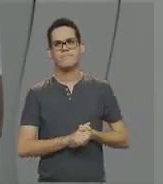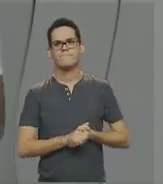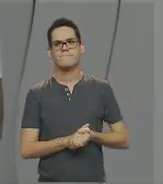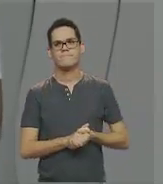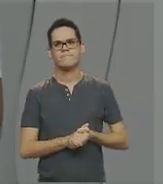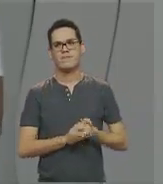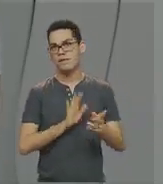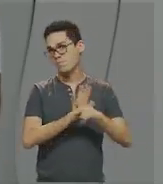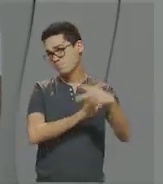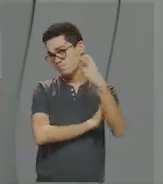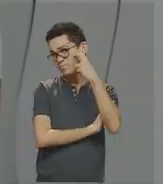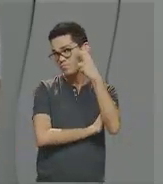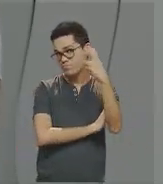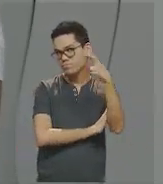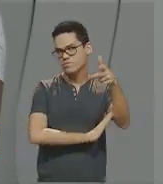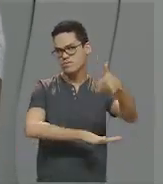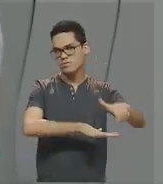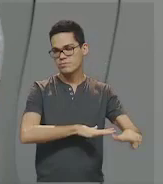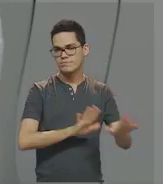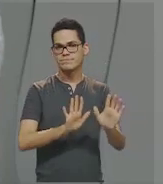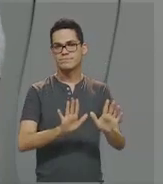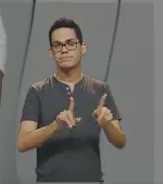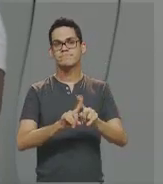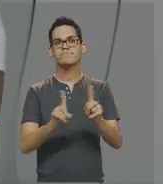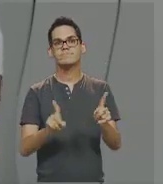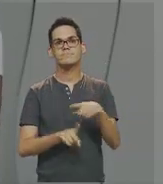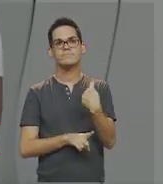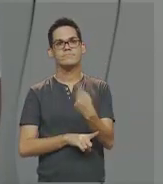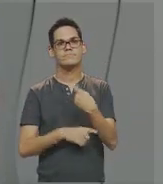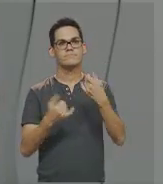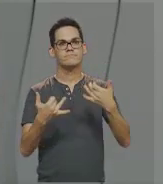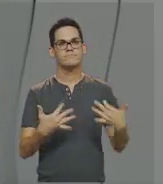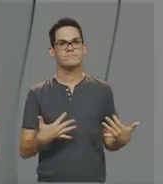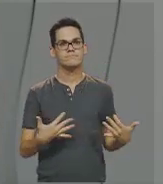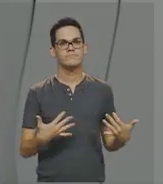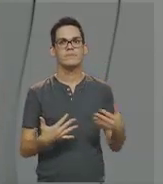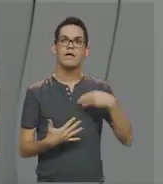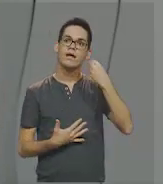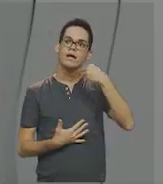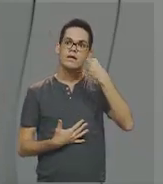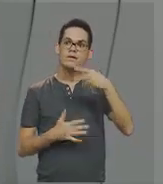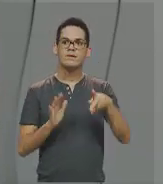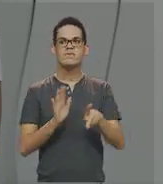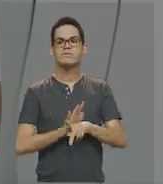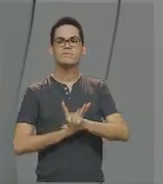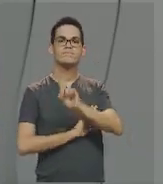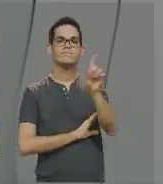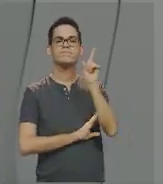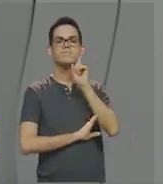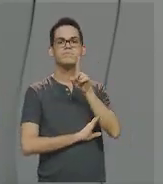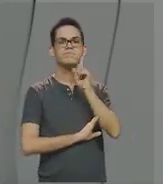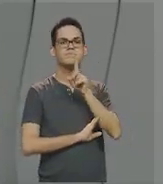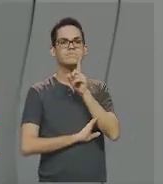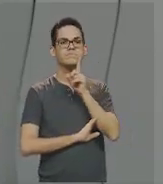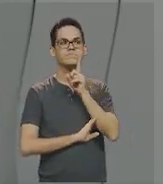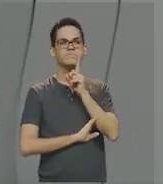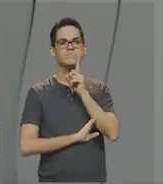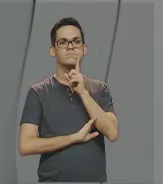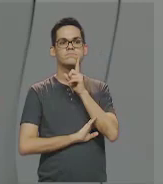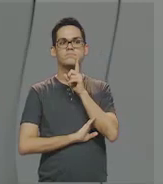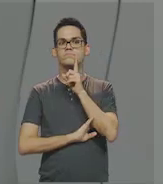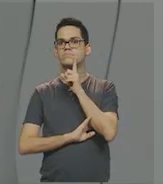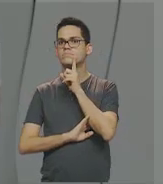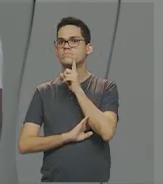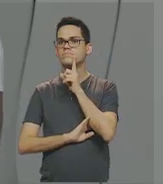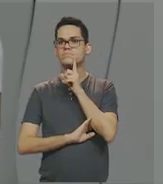a seu modo. Mas nós estamos falando aqui da dança de rua a partir dessa experiência norte-americana que vai construir